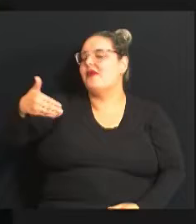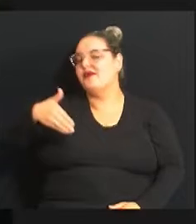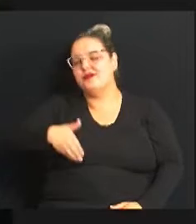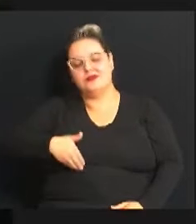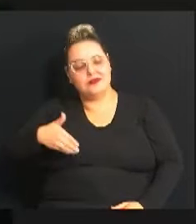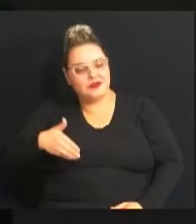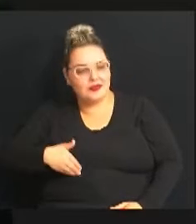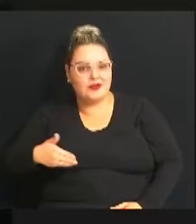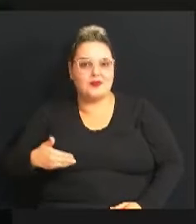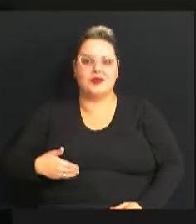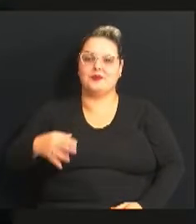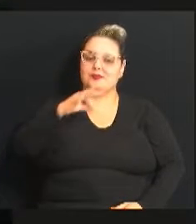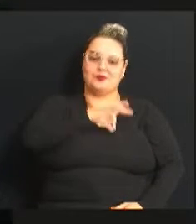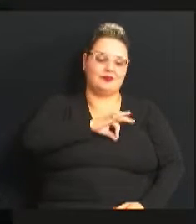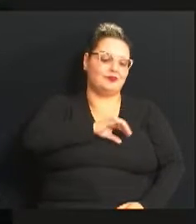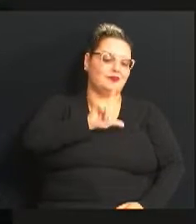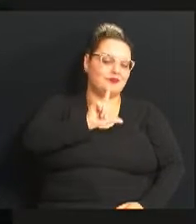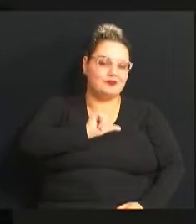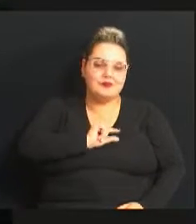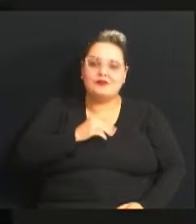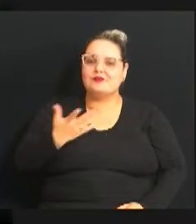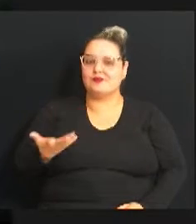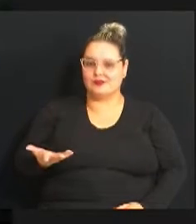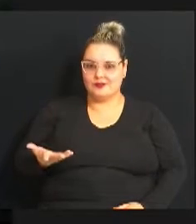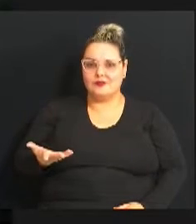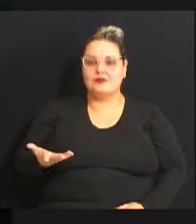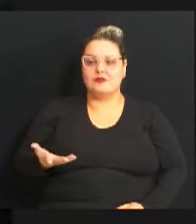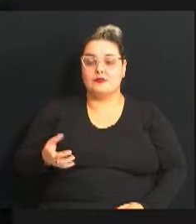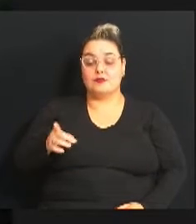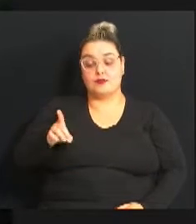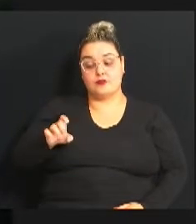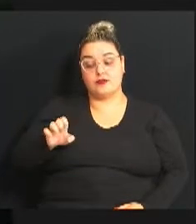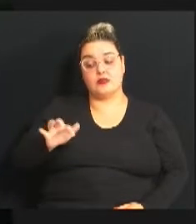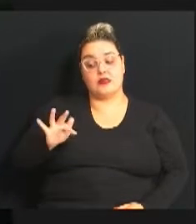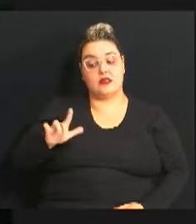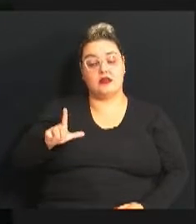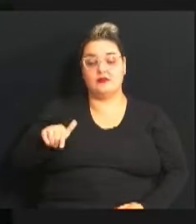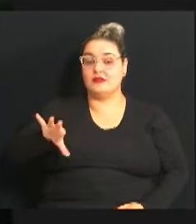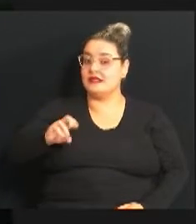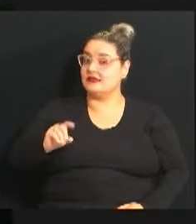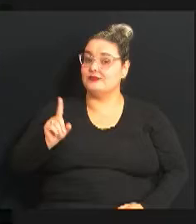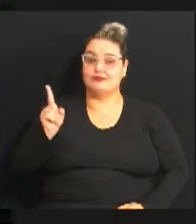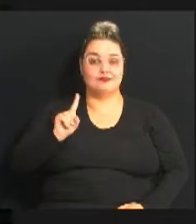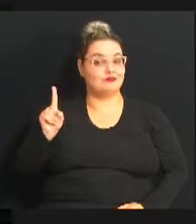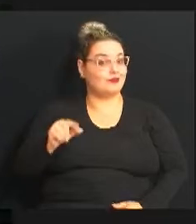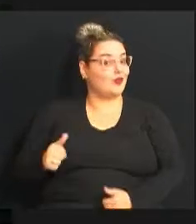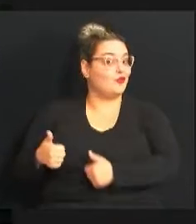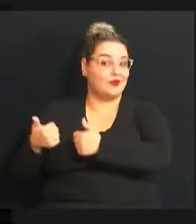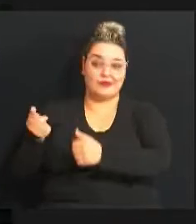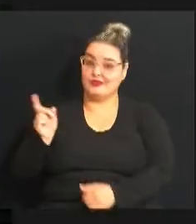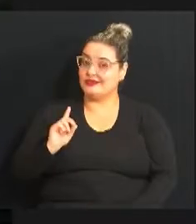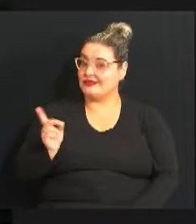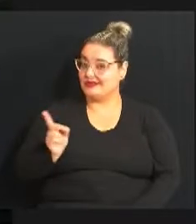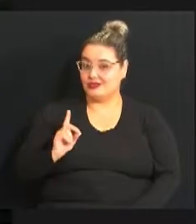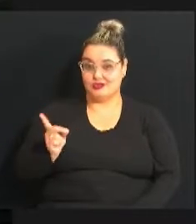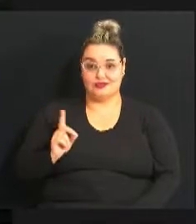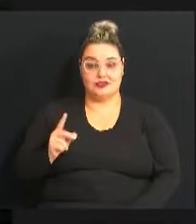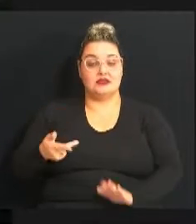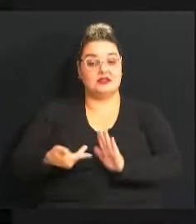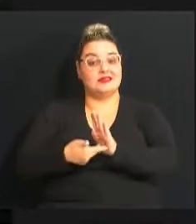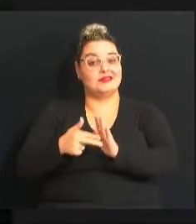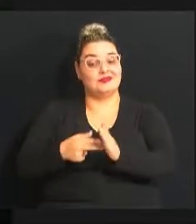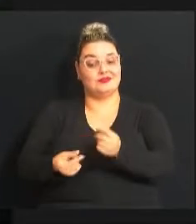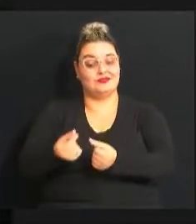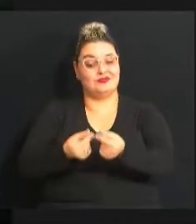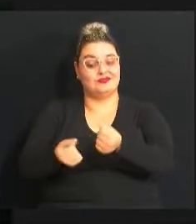da renda do trabalhador. Então, o cenário de deflação também não é um cenário positivo, porque significa que a economia está